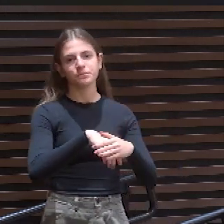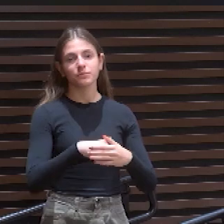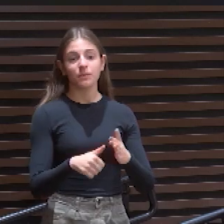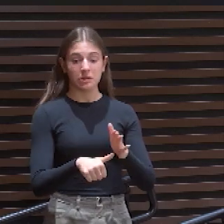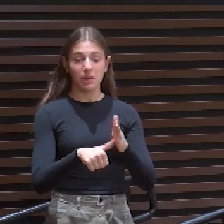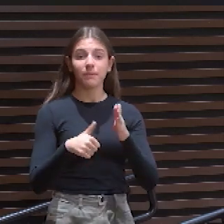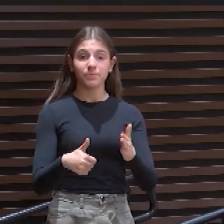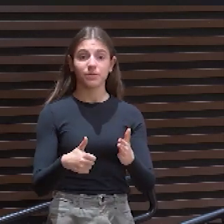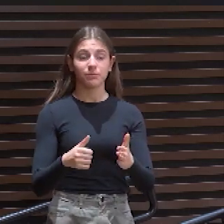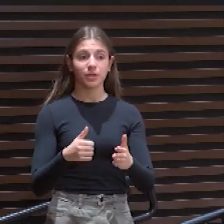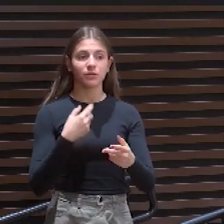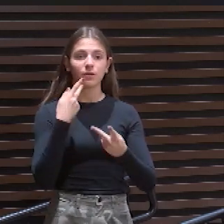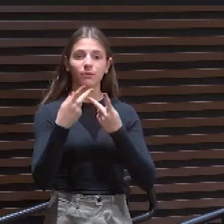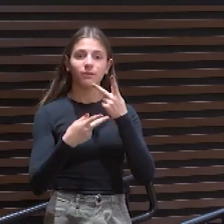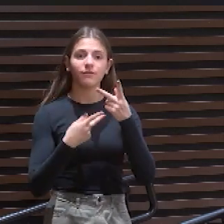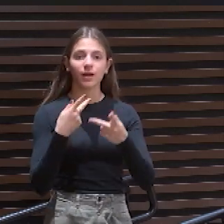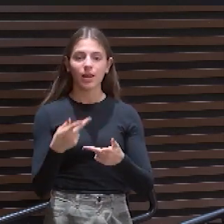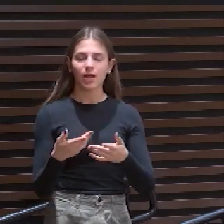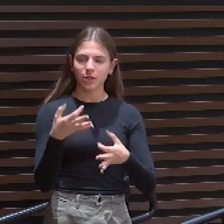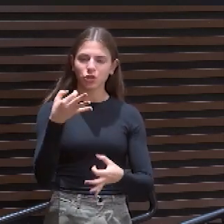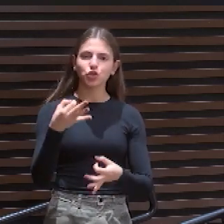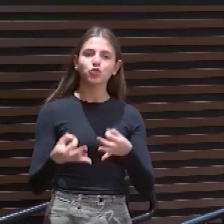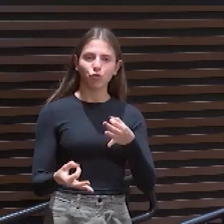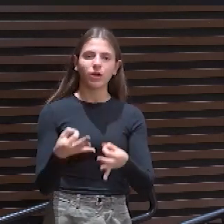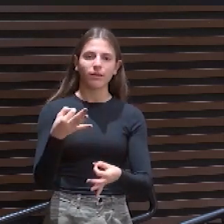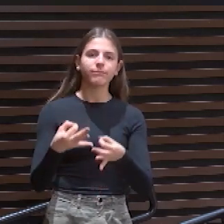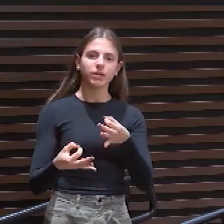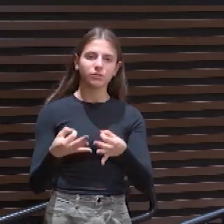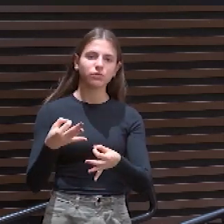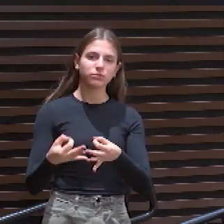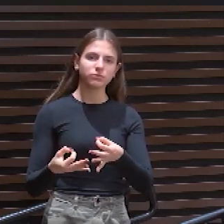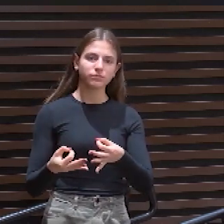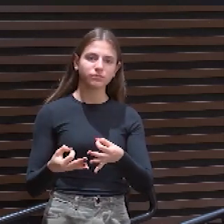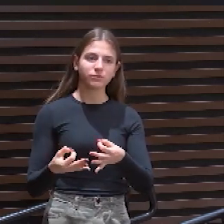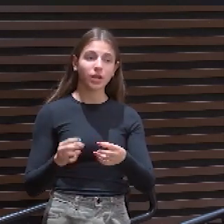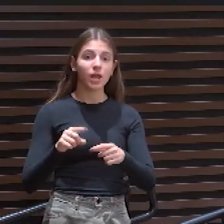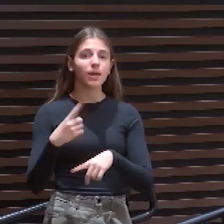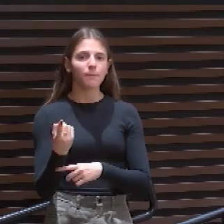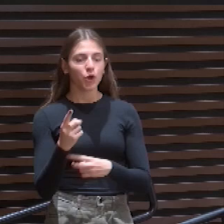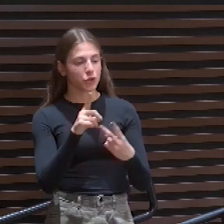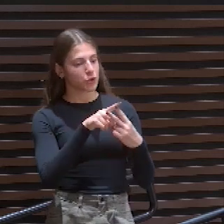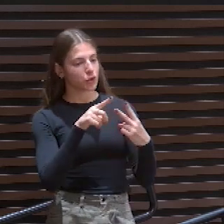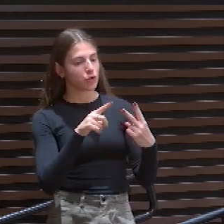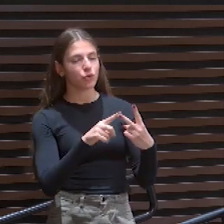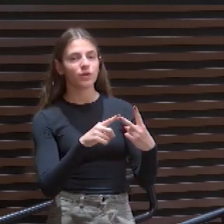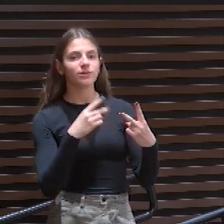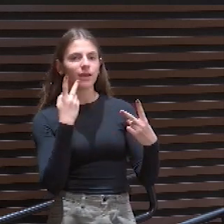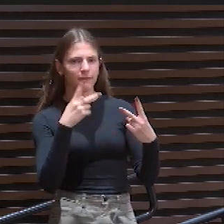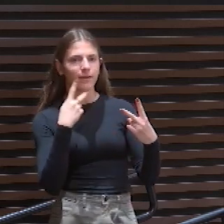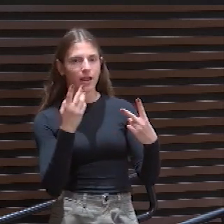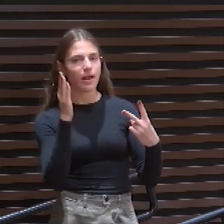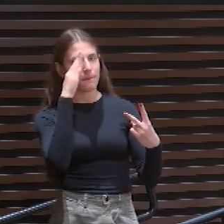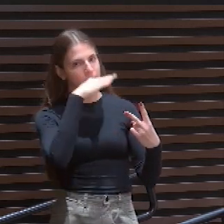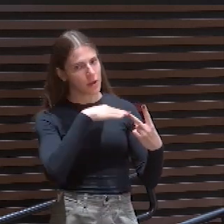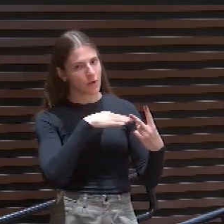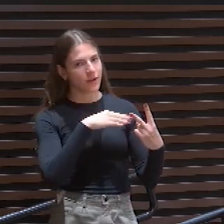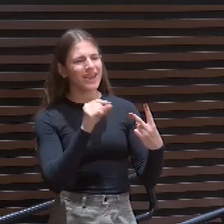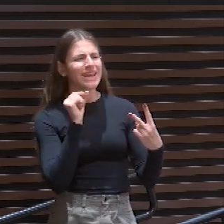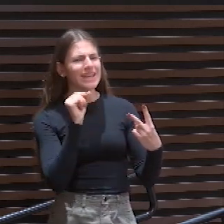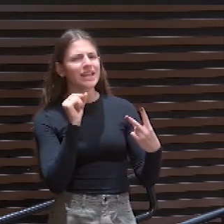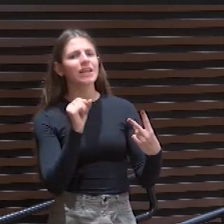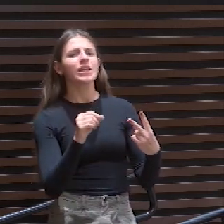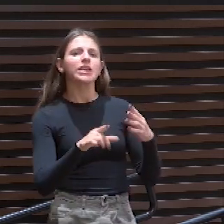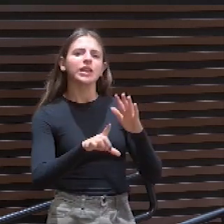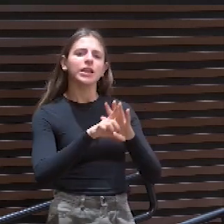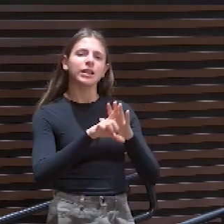Primeiro, vamos falar a respeito de julgamento aqui, depois eu vou entrar nesses dois aspectos. O que é falar mal da lei e qual lei é essa